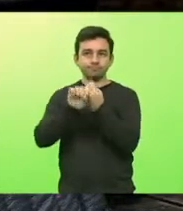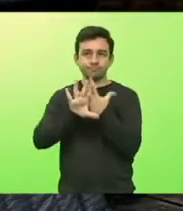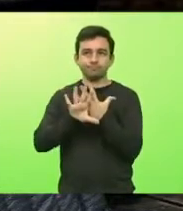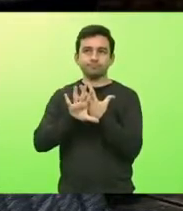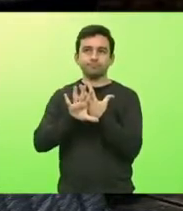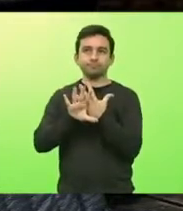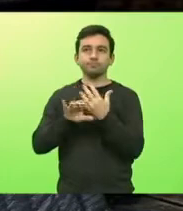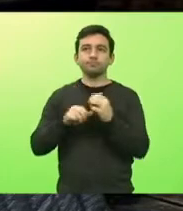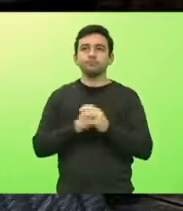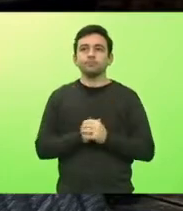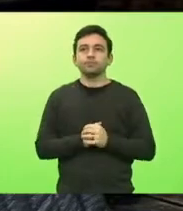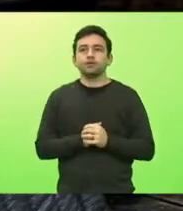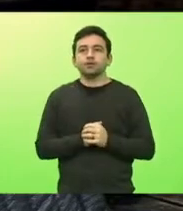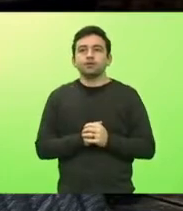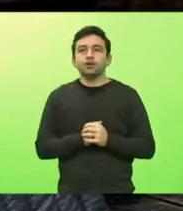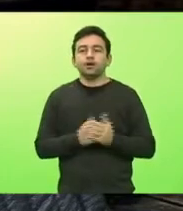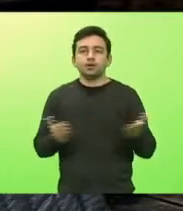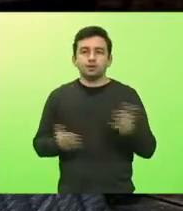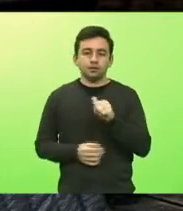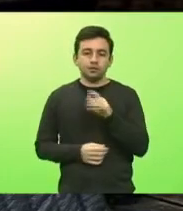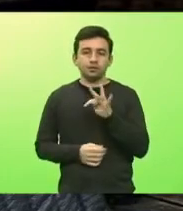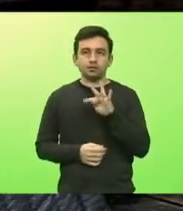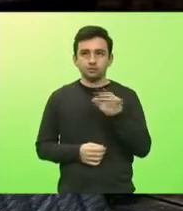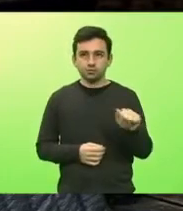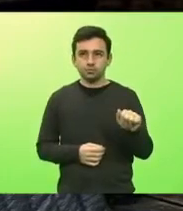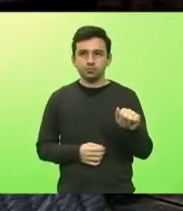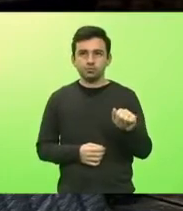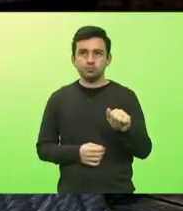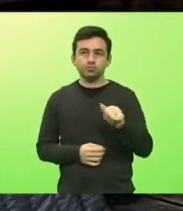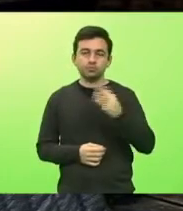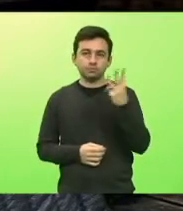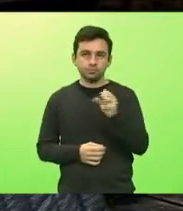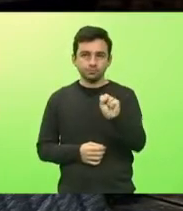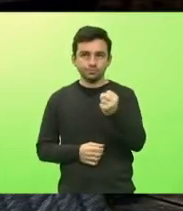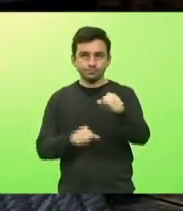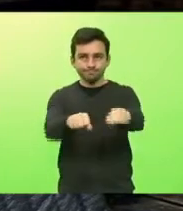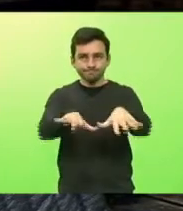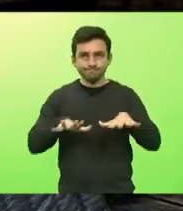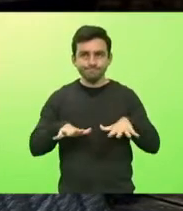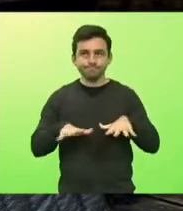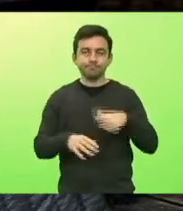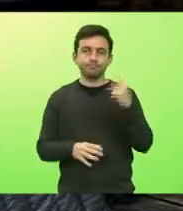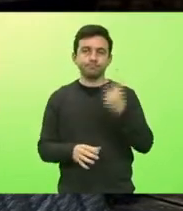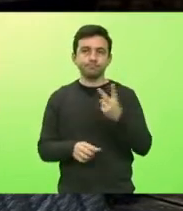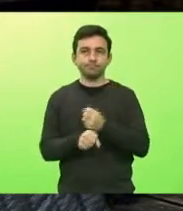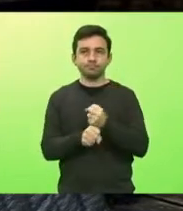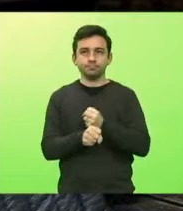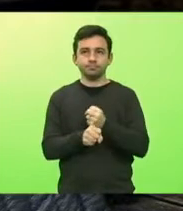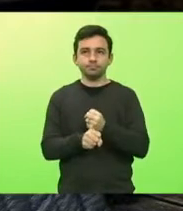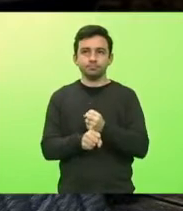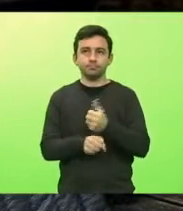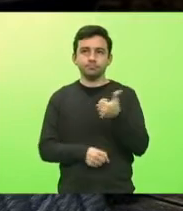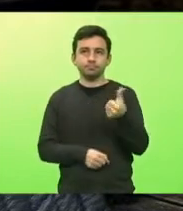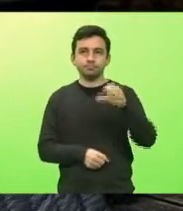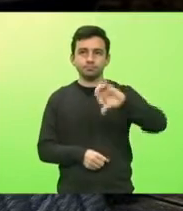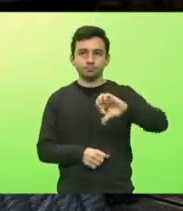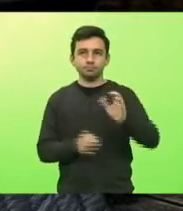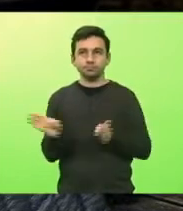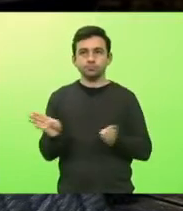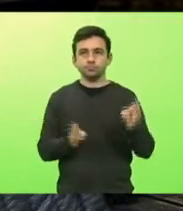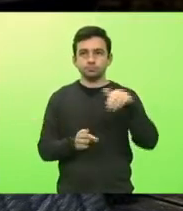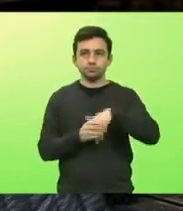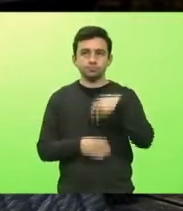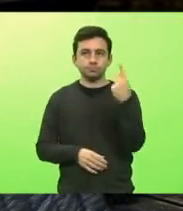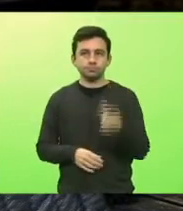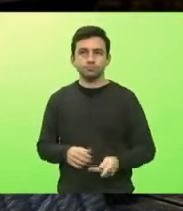acompanhando. Vamos para a ata da 38ª sessão ordinária da 2ª sessão legislativa da 19ª legislatura, da 19ª